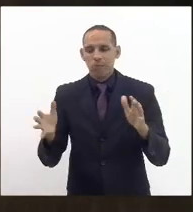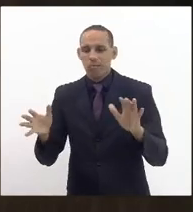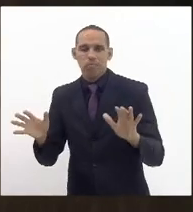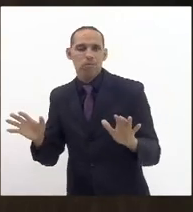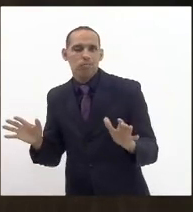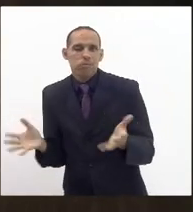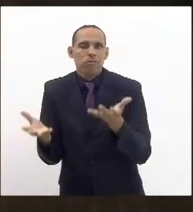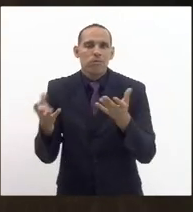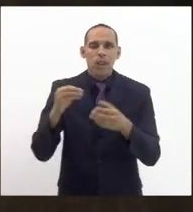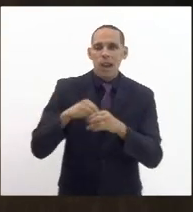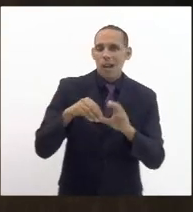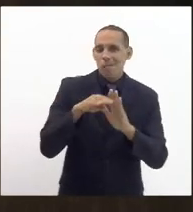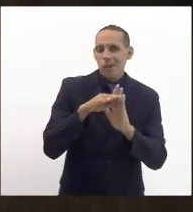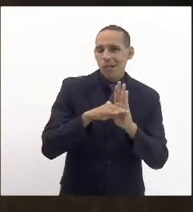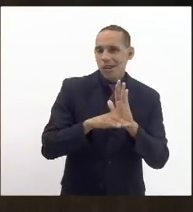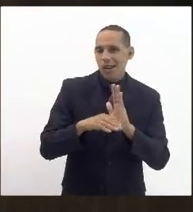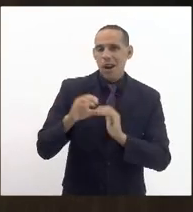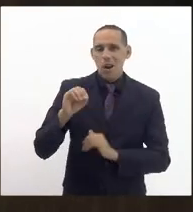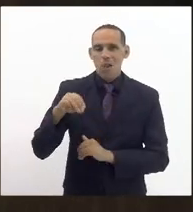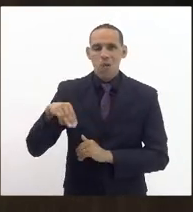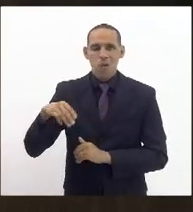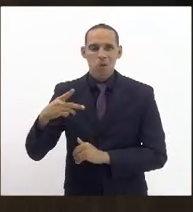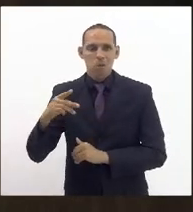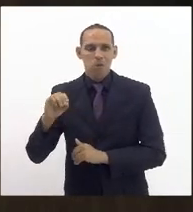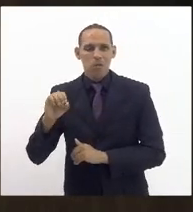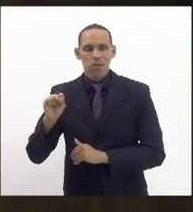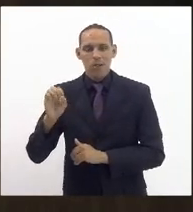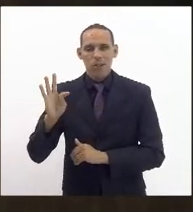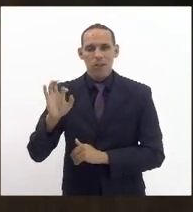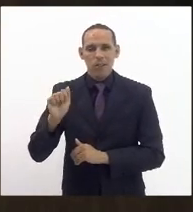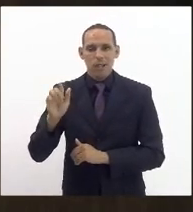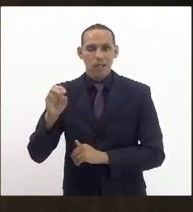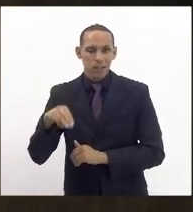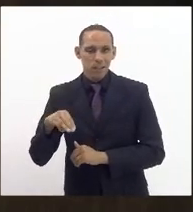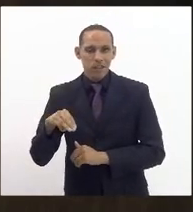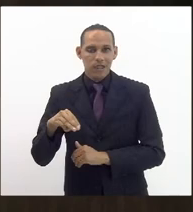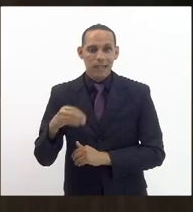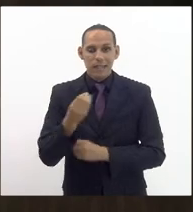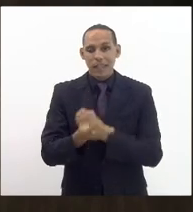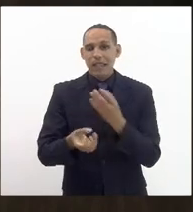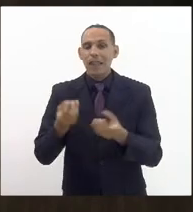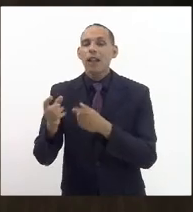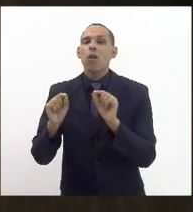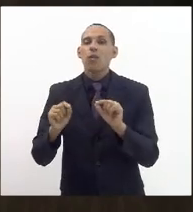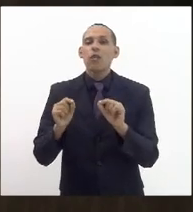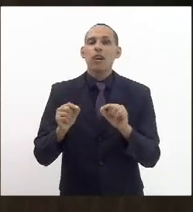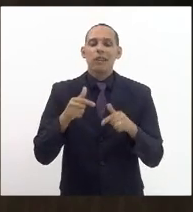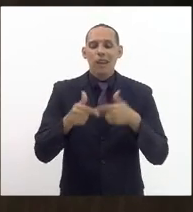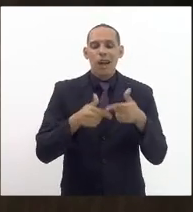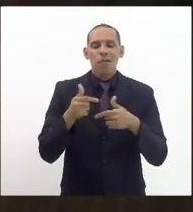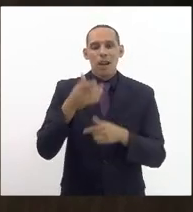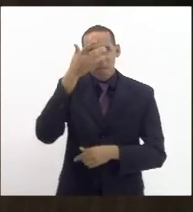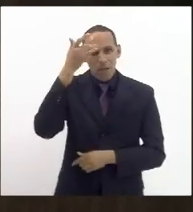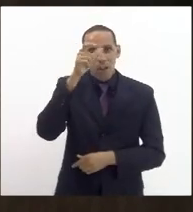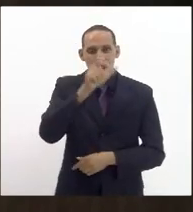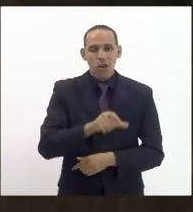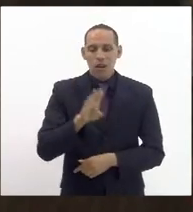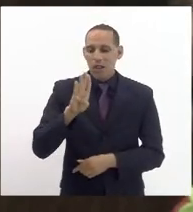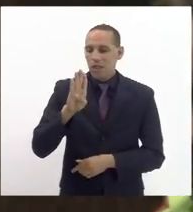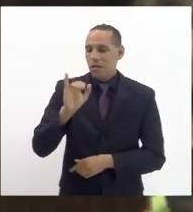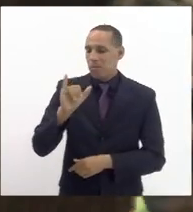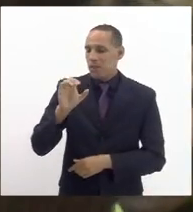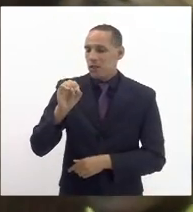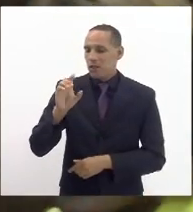deste Programa Estadual de Compostagem de Resíduos Orgânicos, o emprego dos chamados biodigestores. Os biodigestores